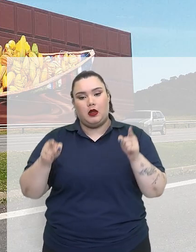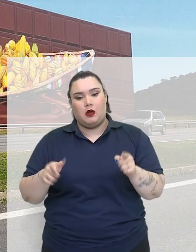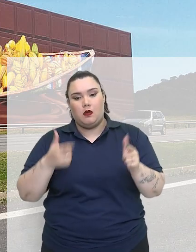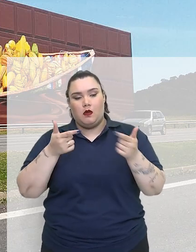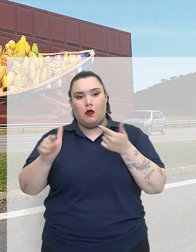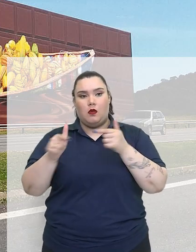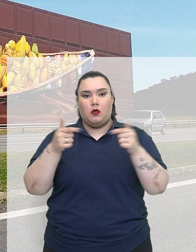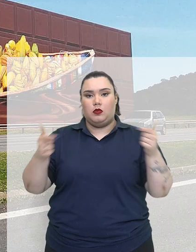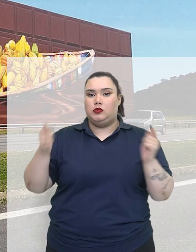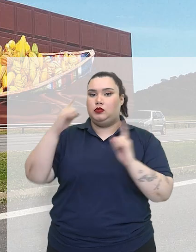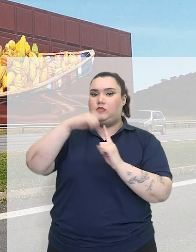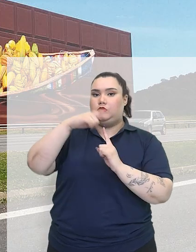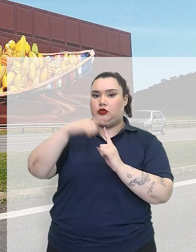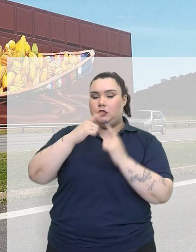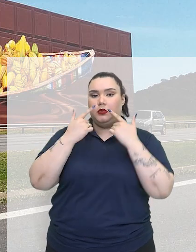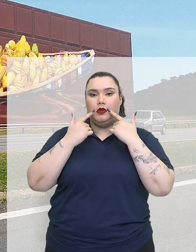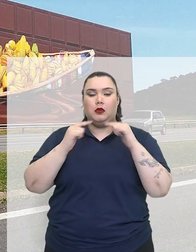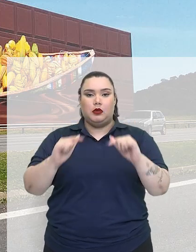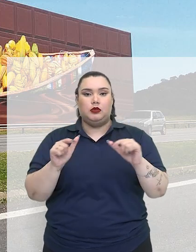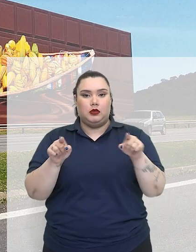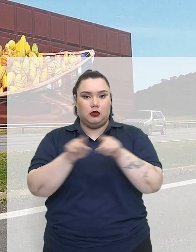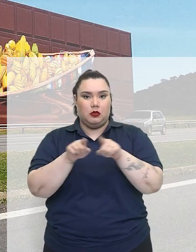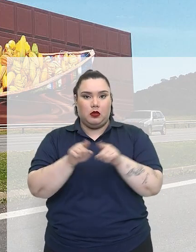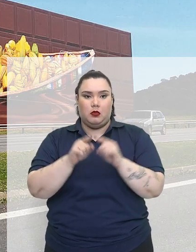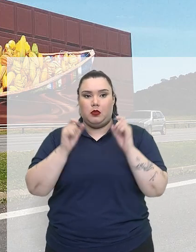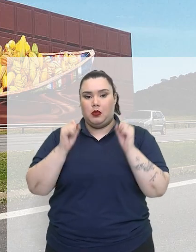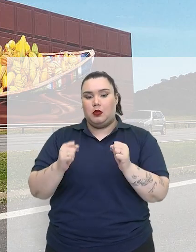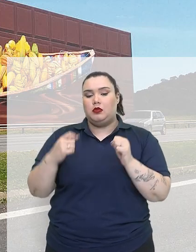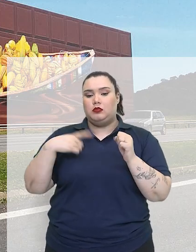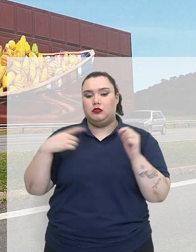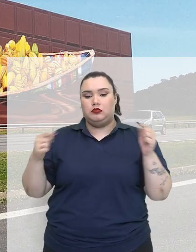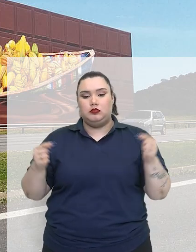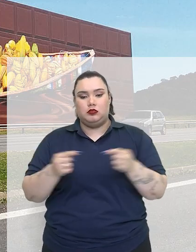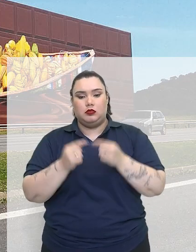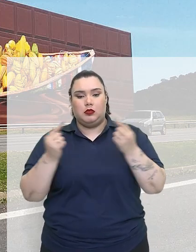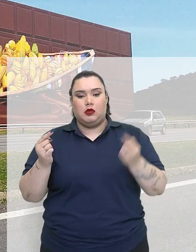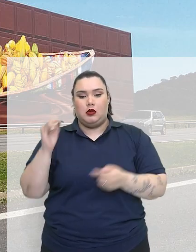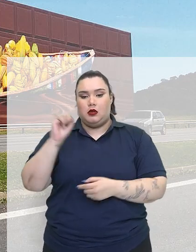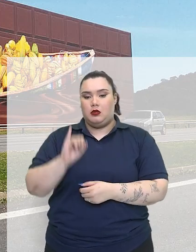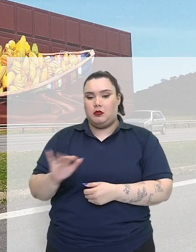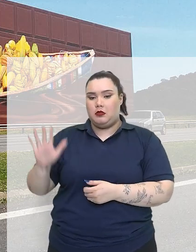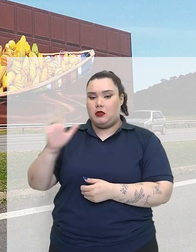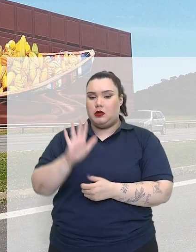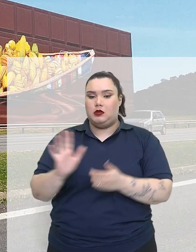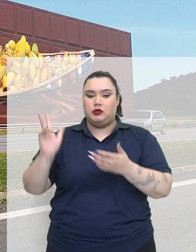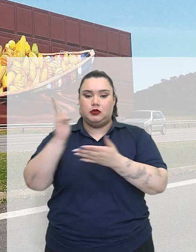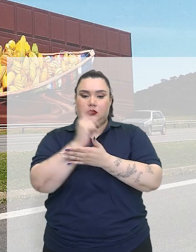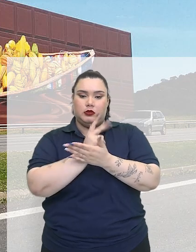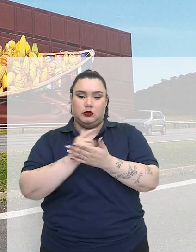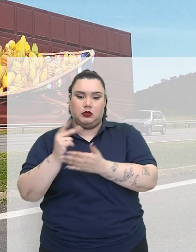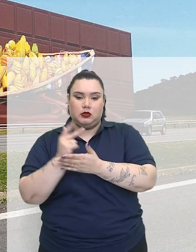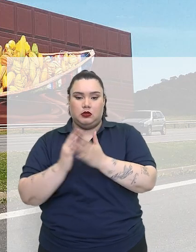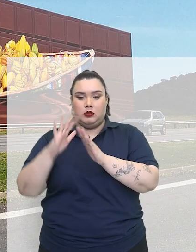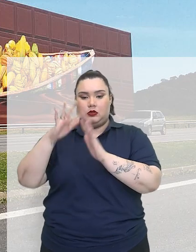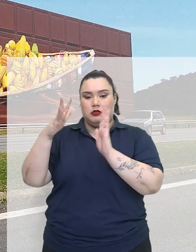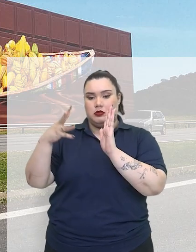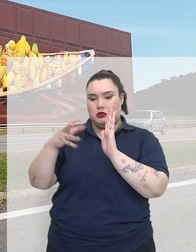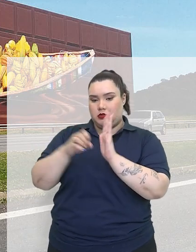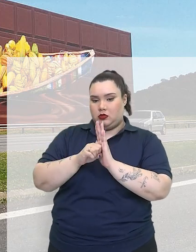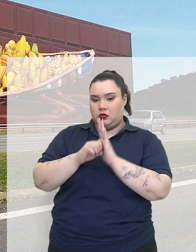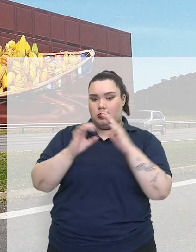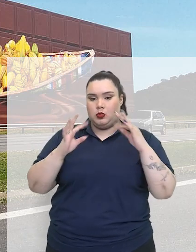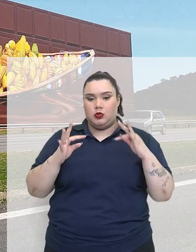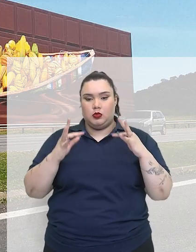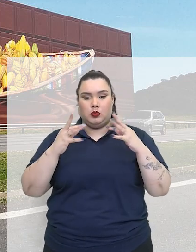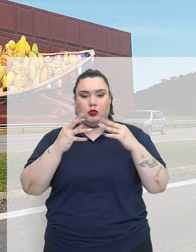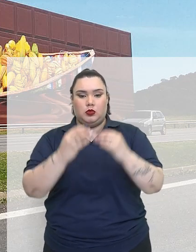as outras formas de linguagem também, que pode ser através de imagens, desenhos, símbolos, né?